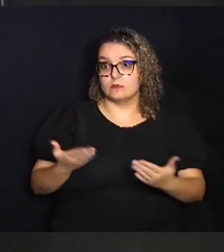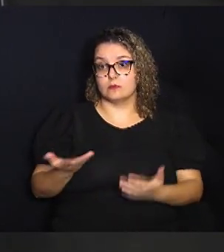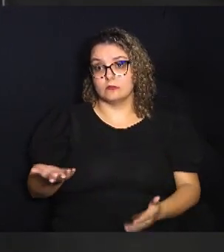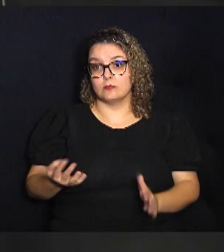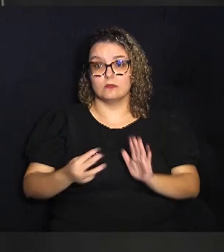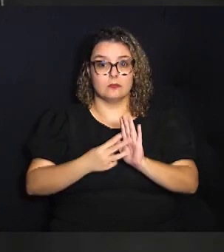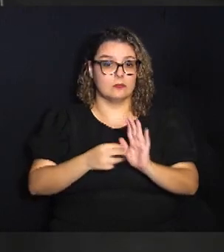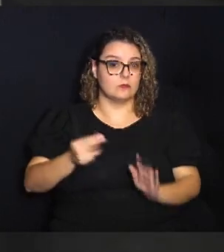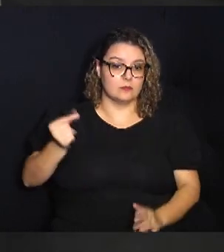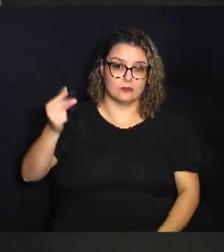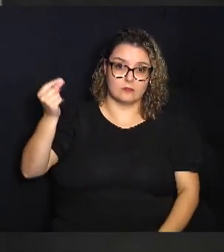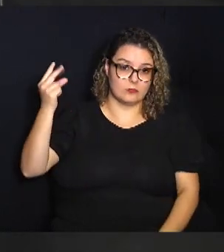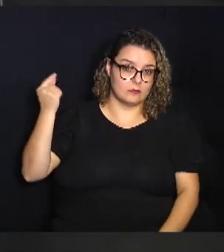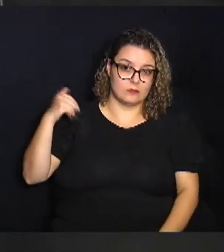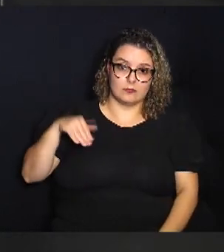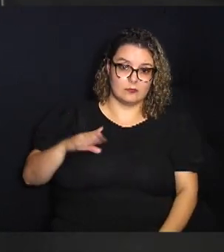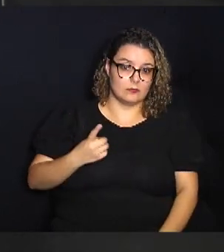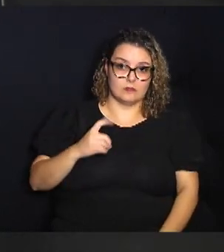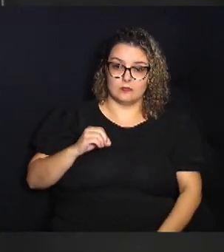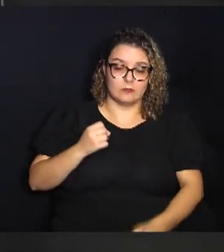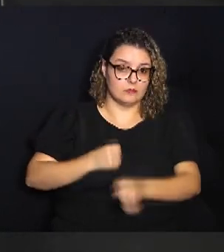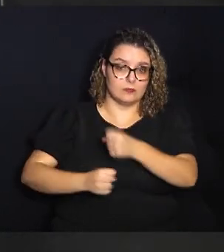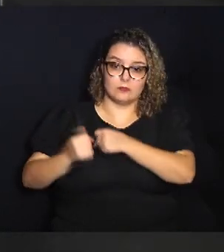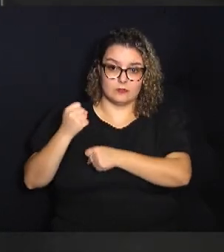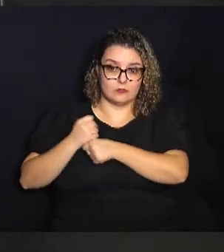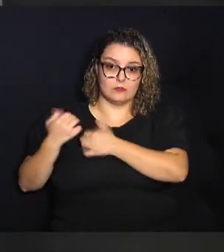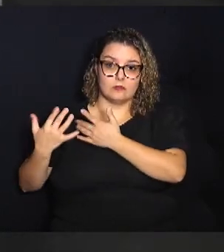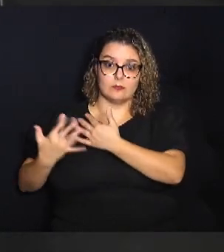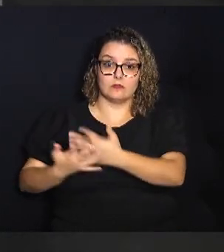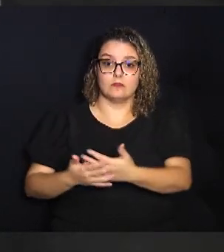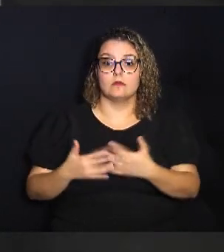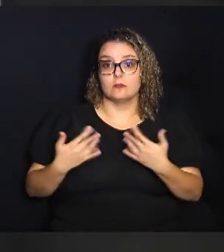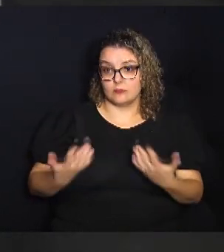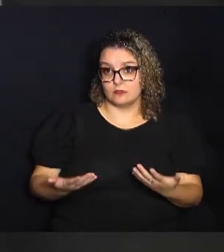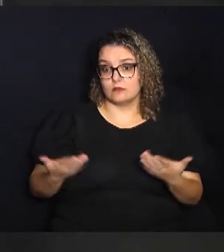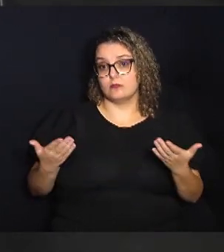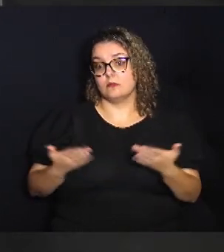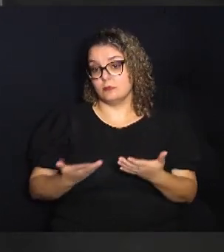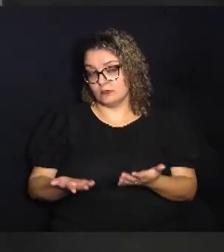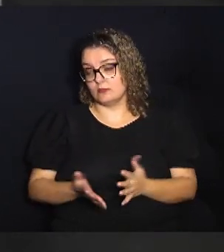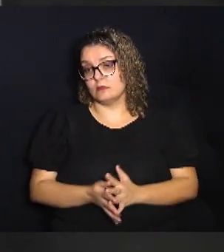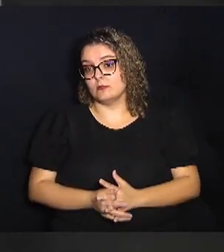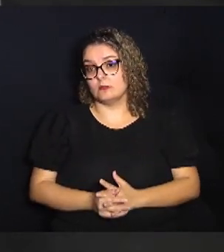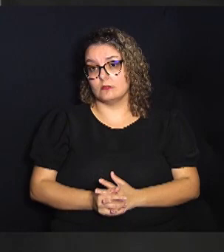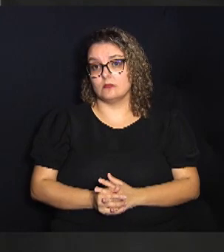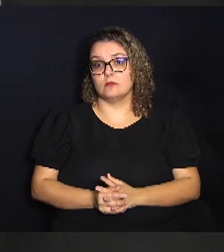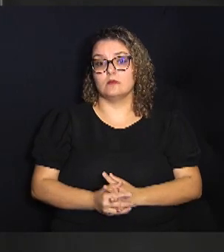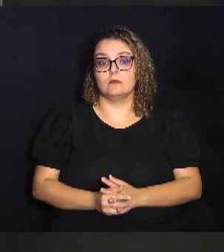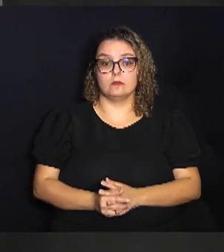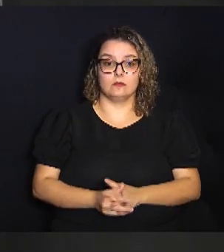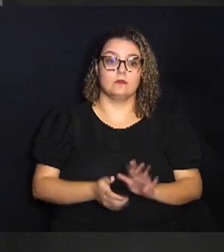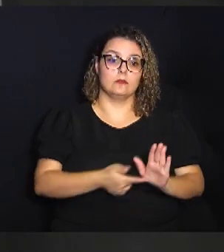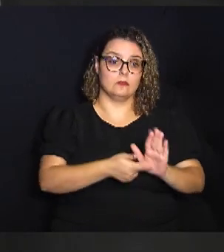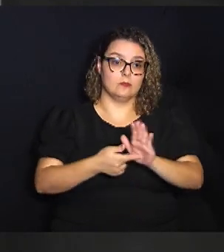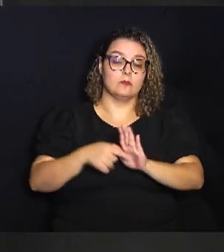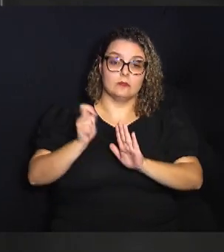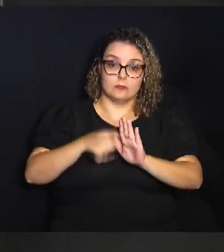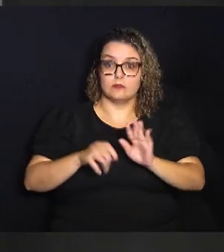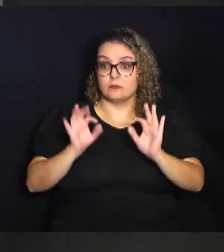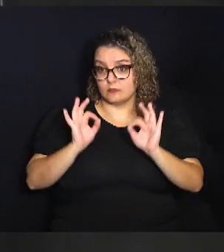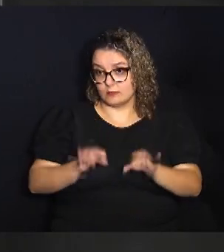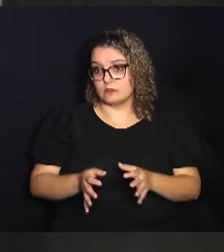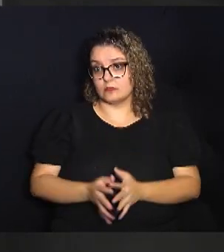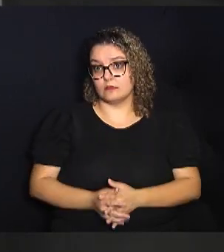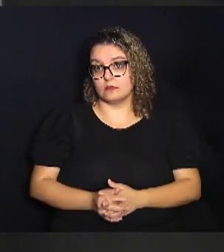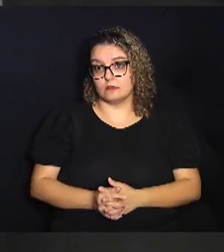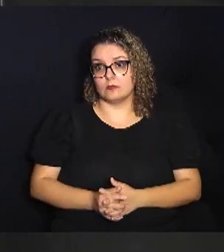já existe já há mais de 10 anos. Só que ele agora que é mostrado a eficácia dele realmente, nós